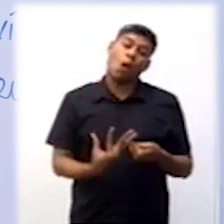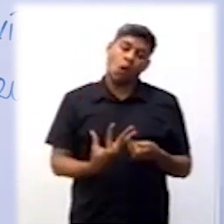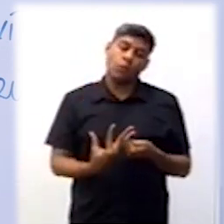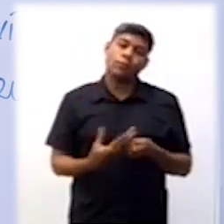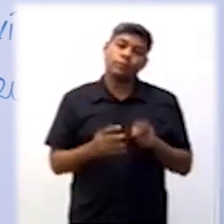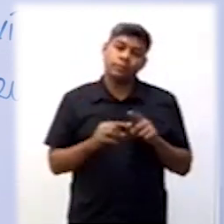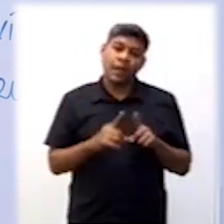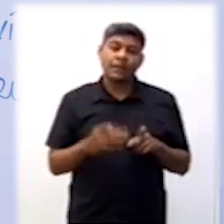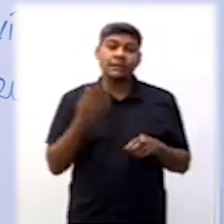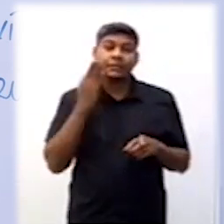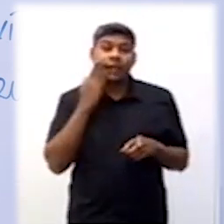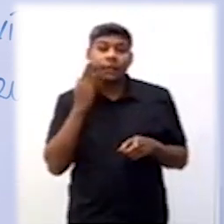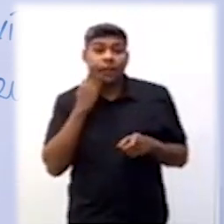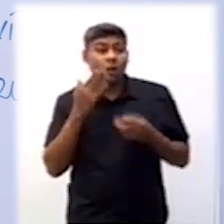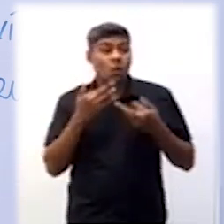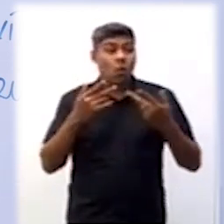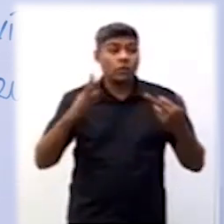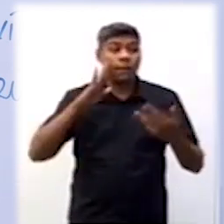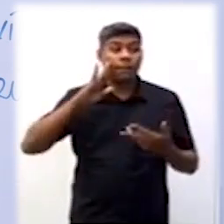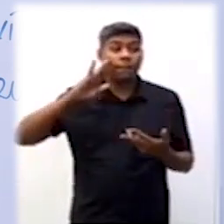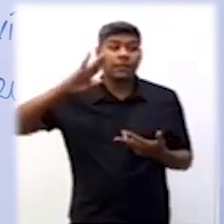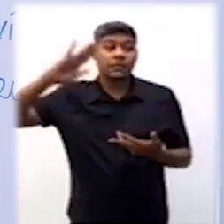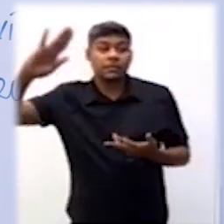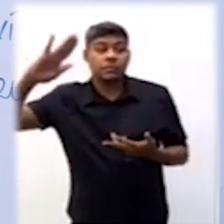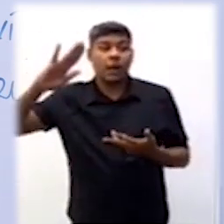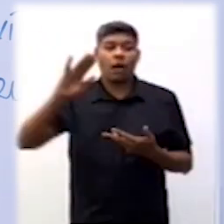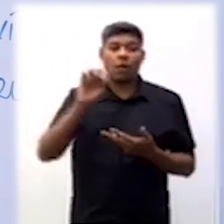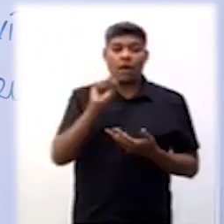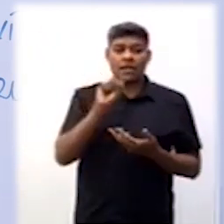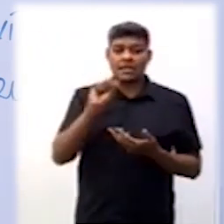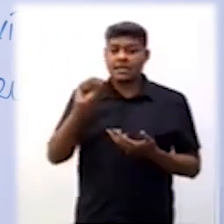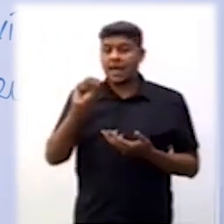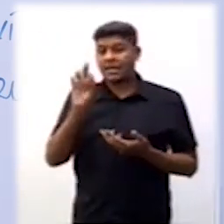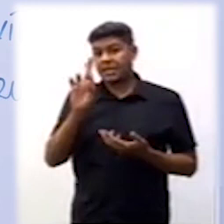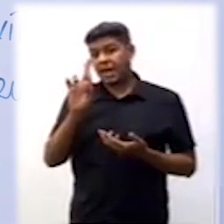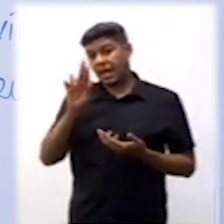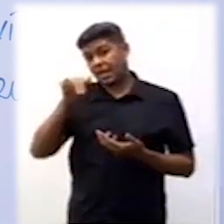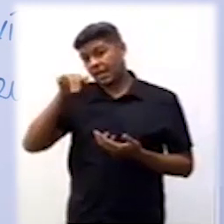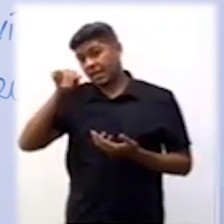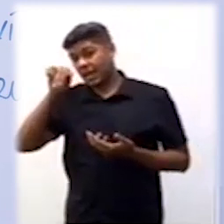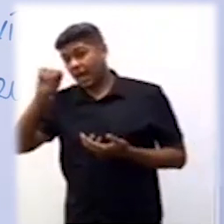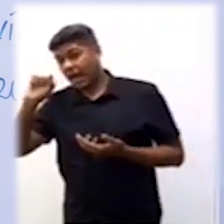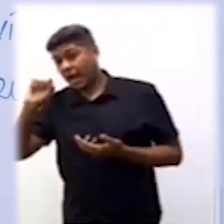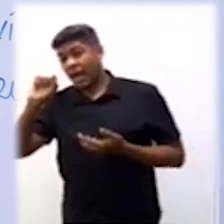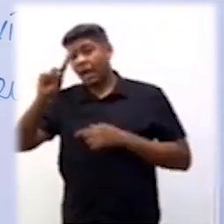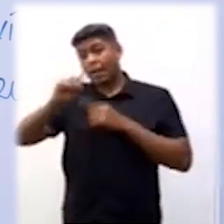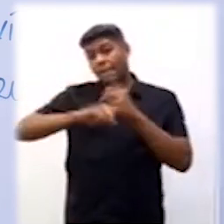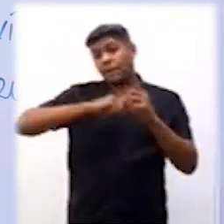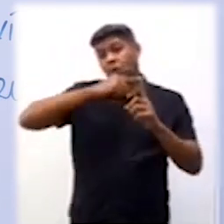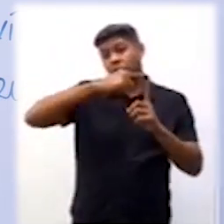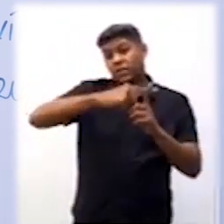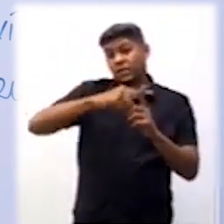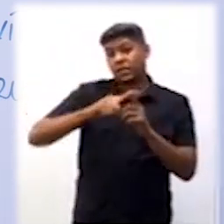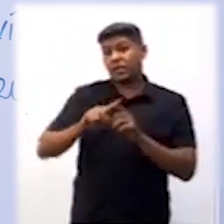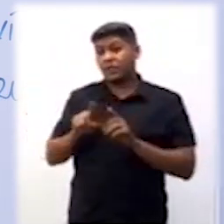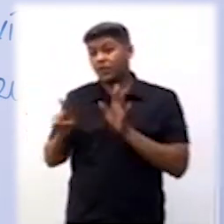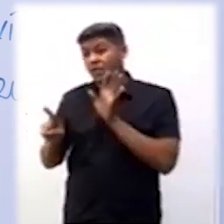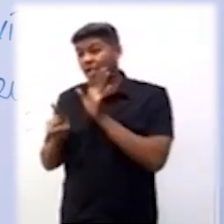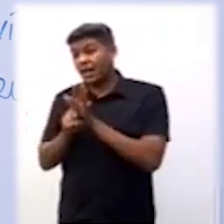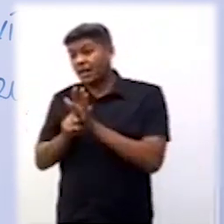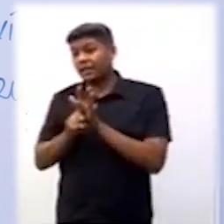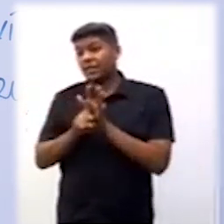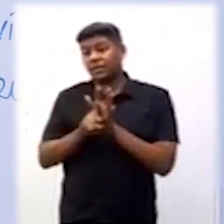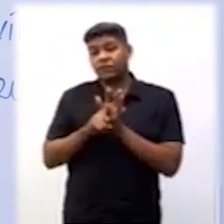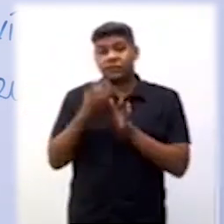se desse para vocês saber alguma coisa, esses dois aqui. De novo, galera, qual a diferença de positivo para negativo? Vou bater nessa tecla aqui,